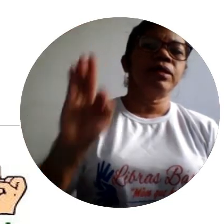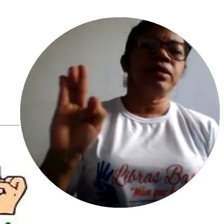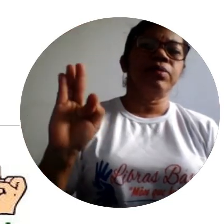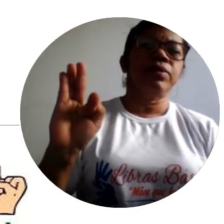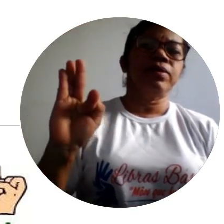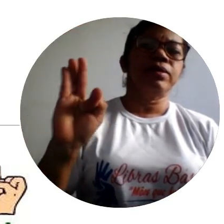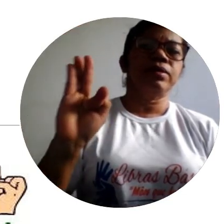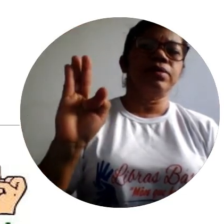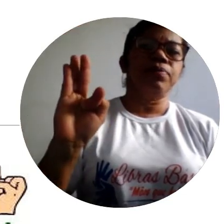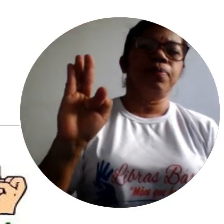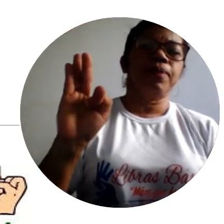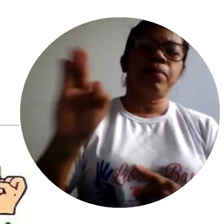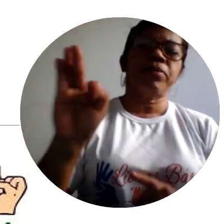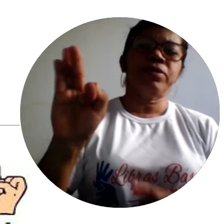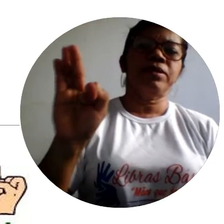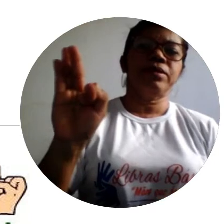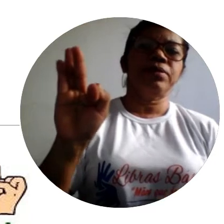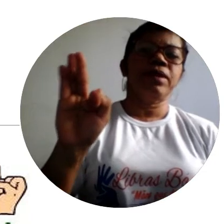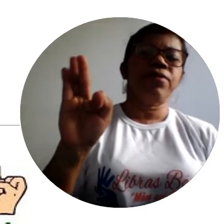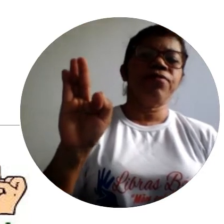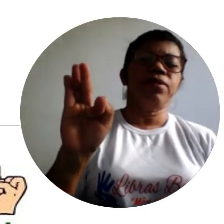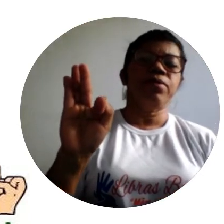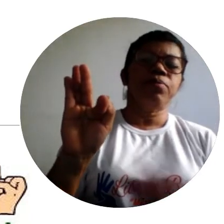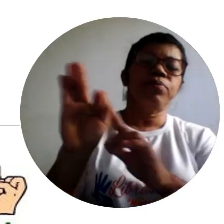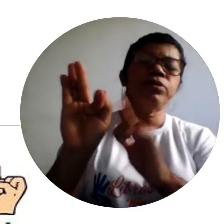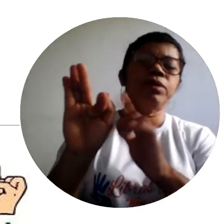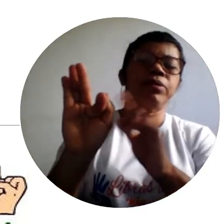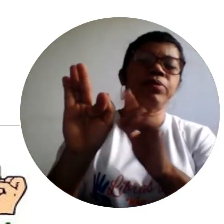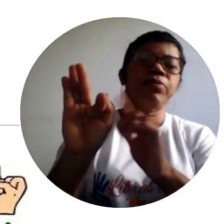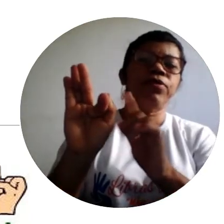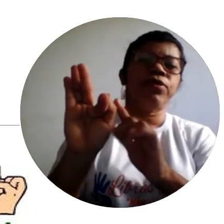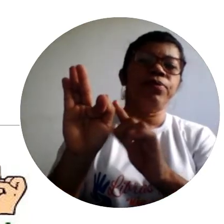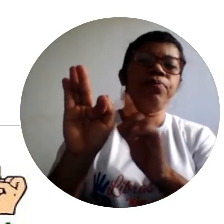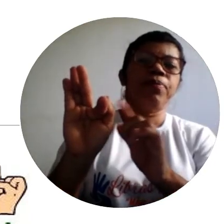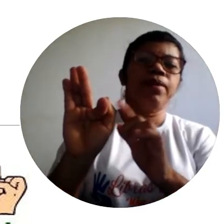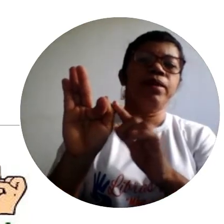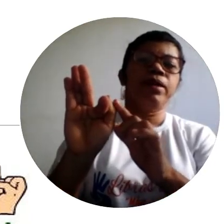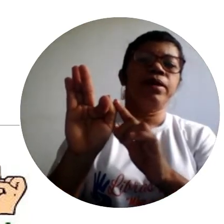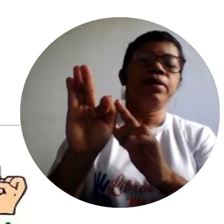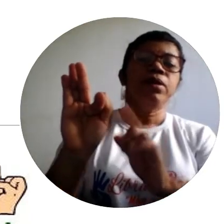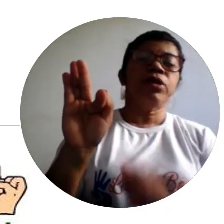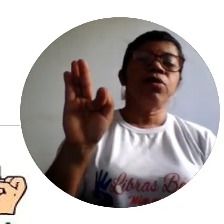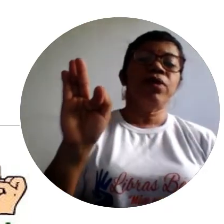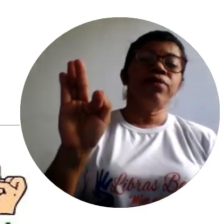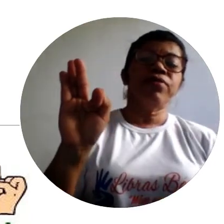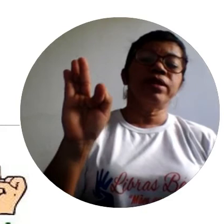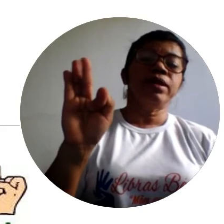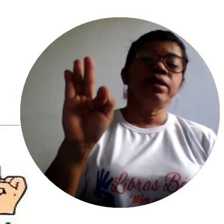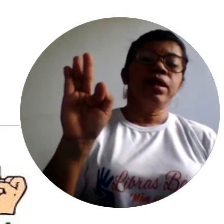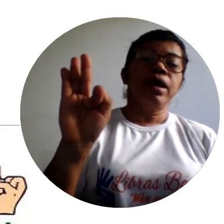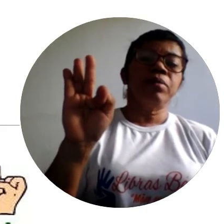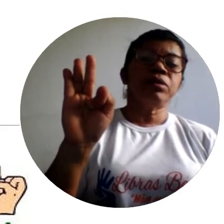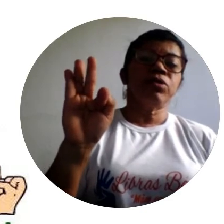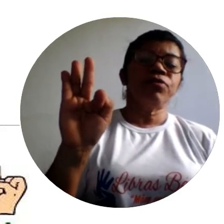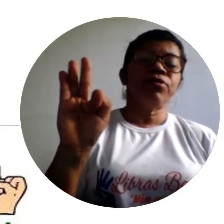aqui pra cima, apontando assim. F. Por cima, por fora, tá? Porque o F ele